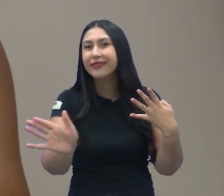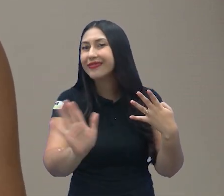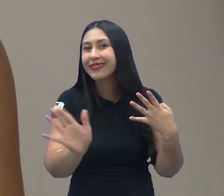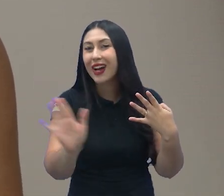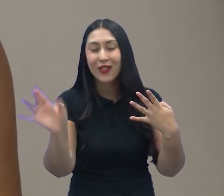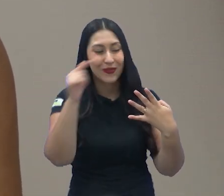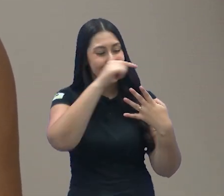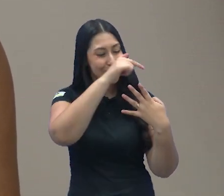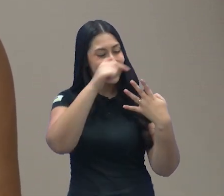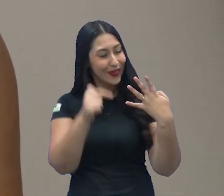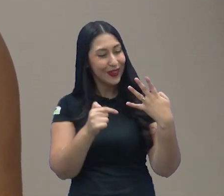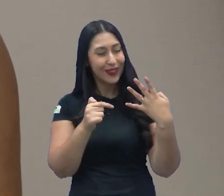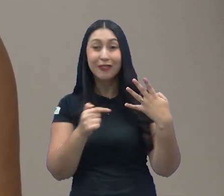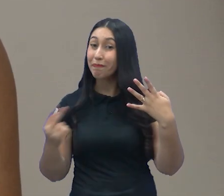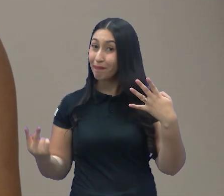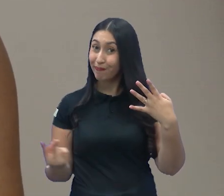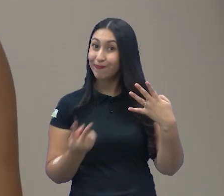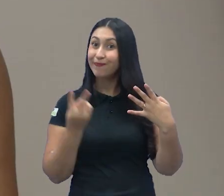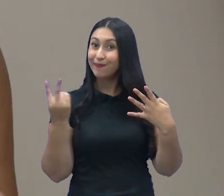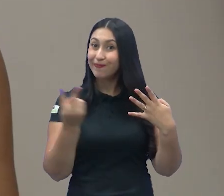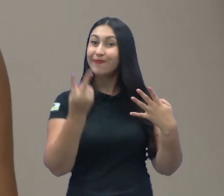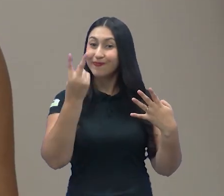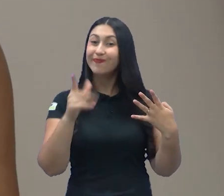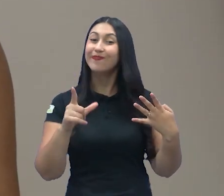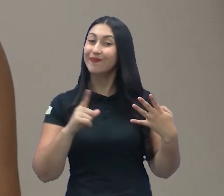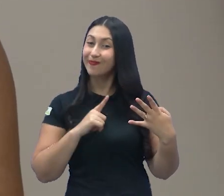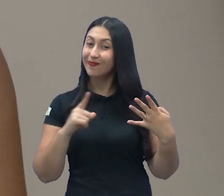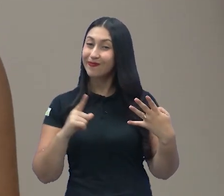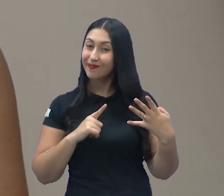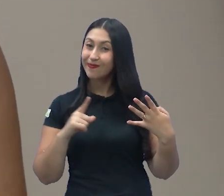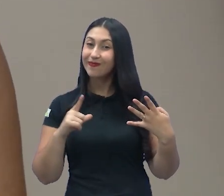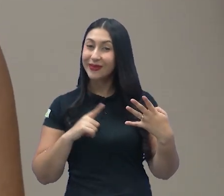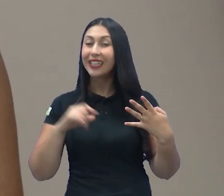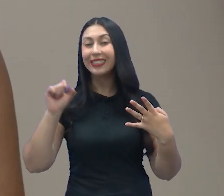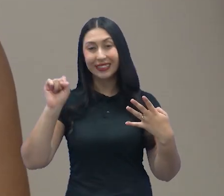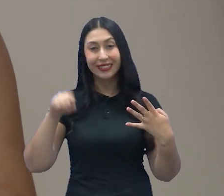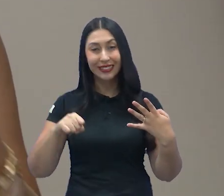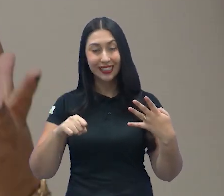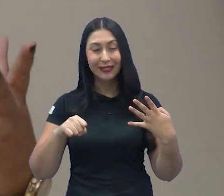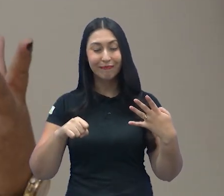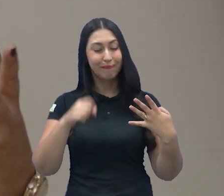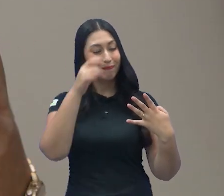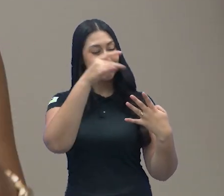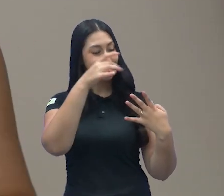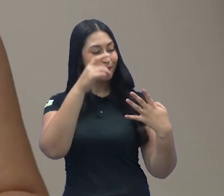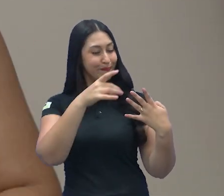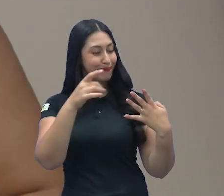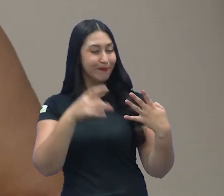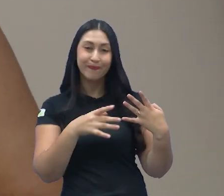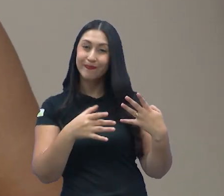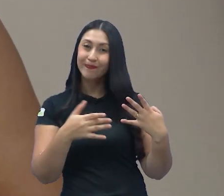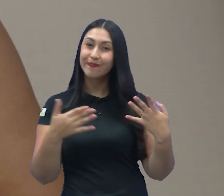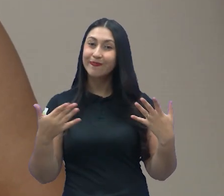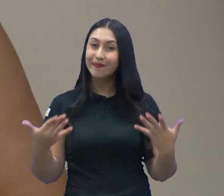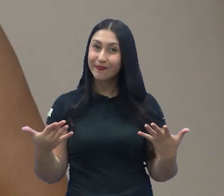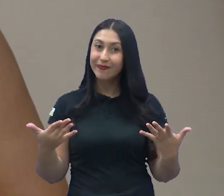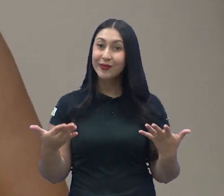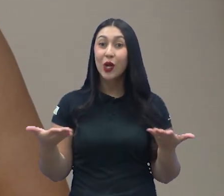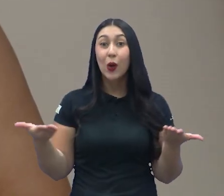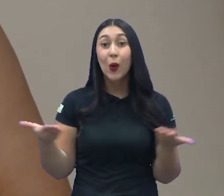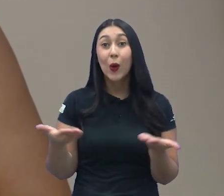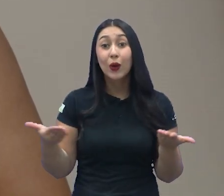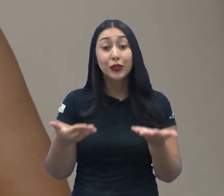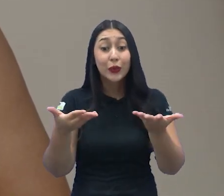todos devem ser valorizados pelas características individuais. Que o encontro de hoje seja um convite para